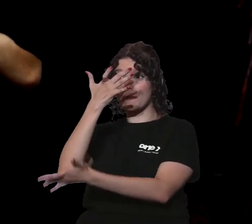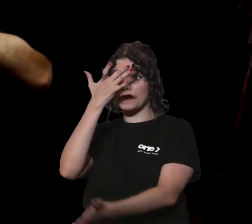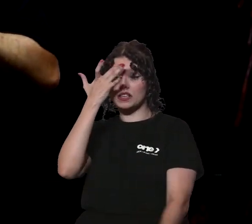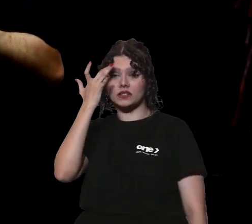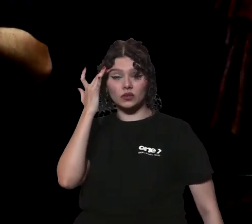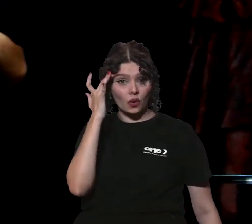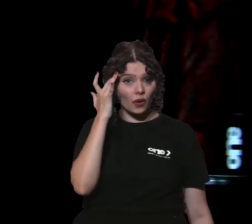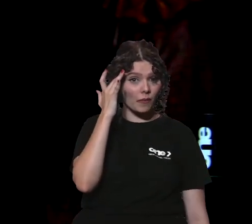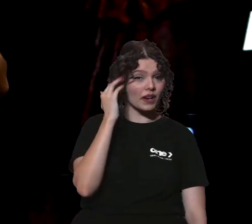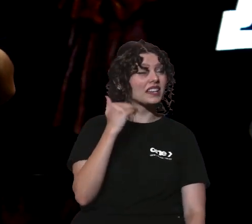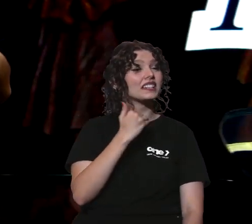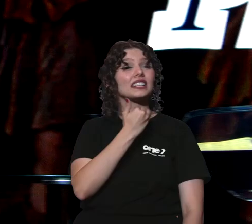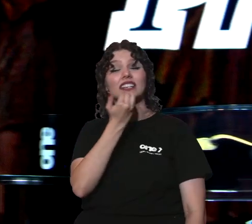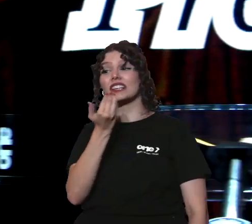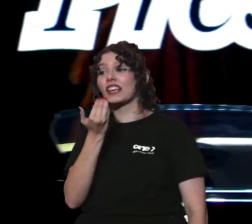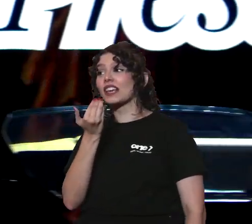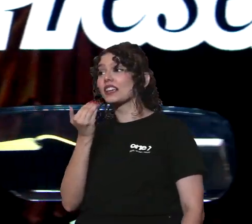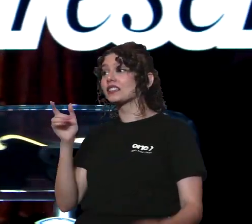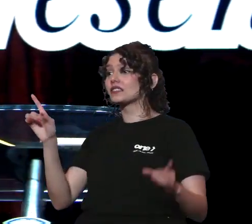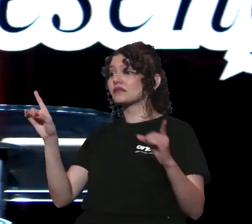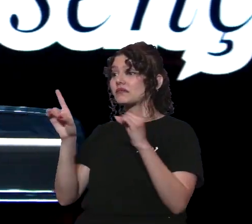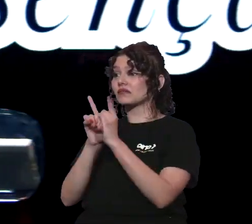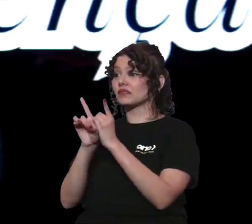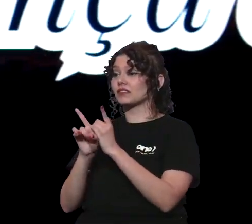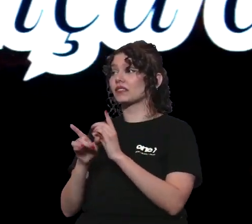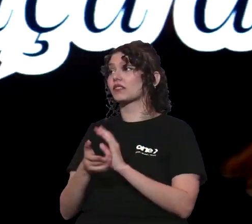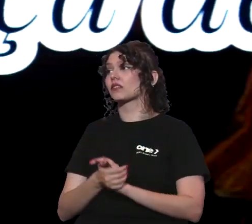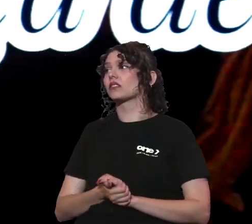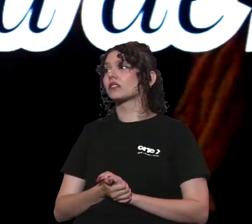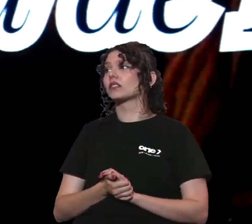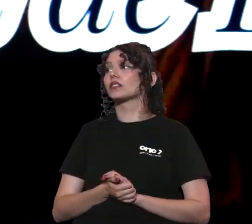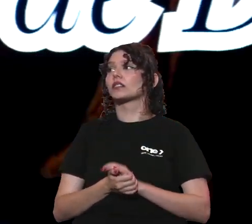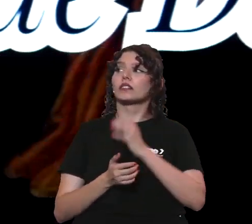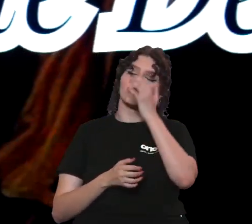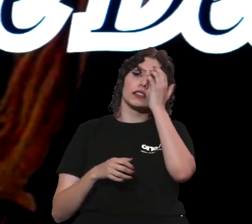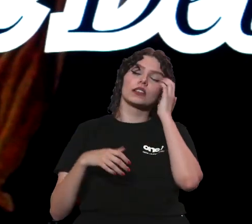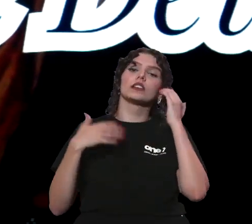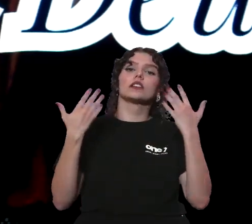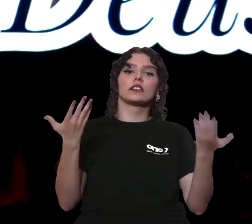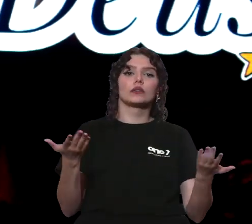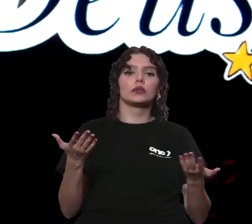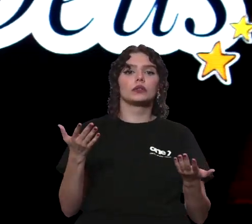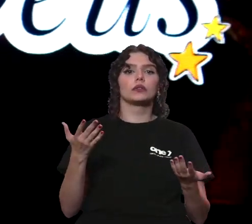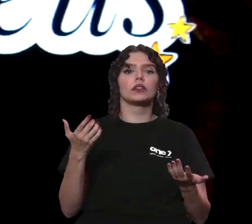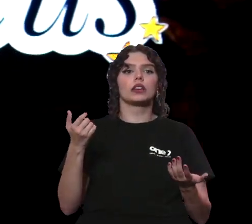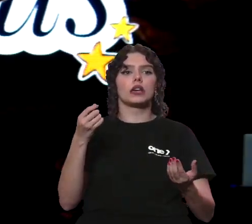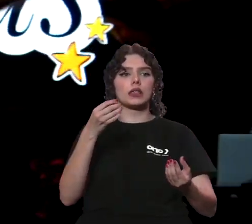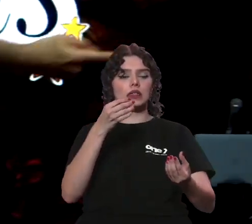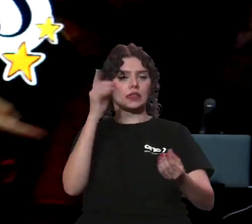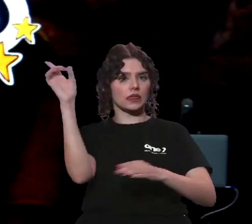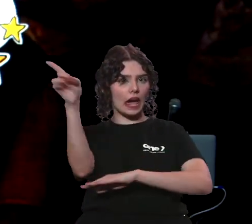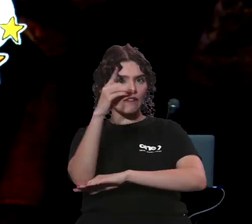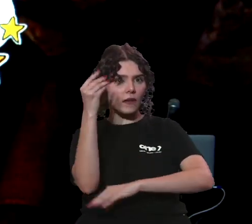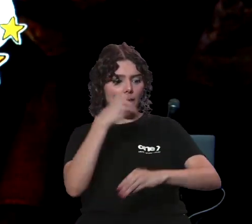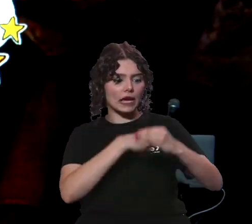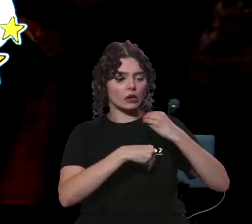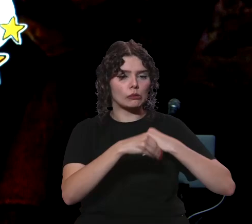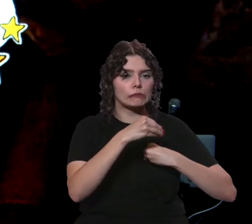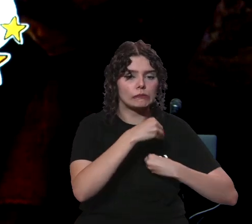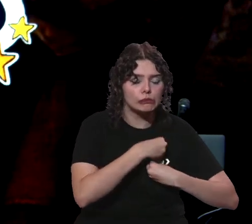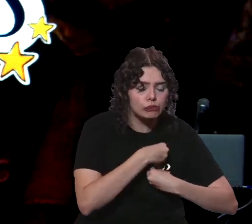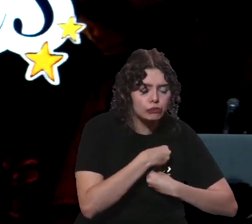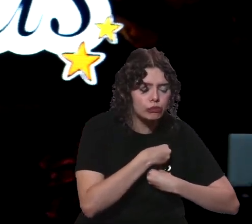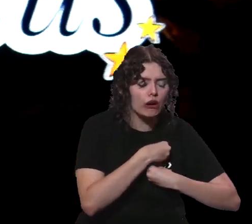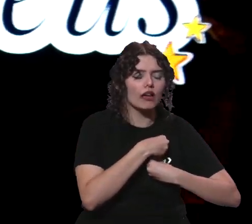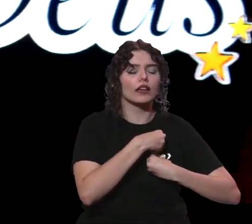homens de Deus e as mulheres de Deus perdem a cabeça às vezes. Mas mesmo quando ele cometeu o pior pecado da vida dele, ele